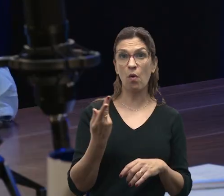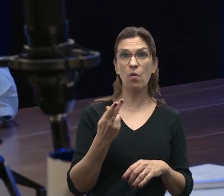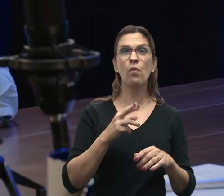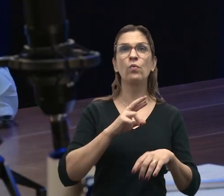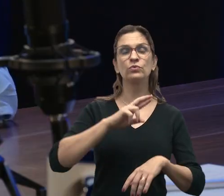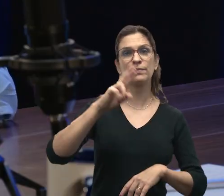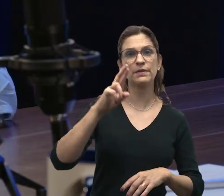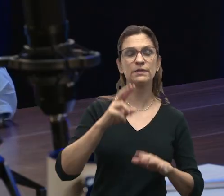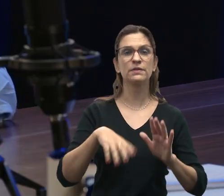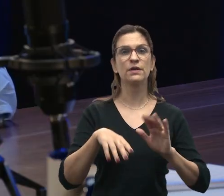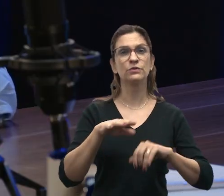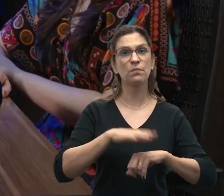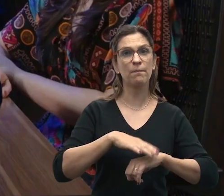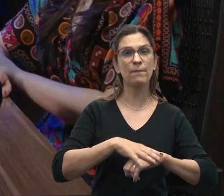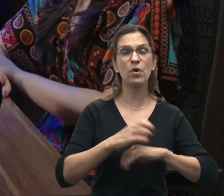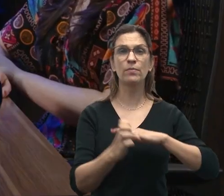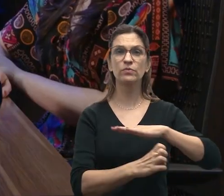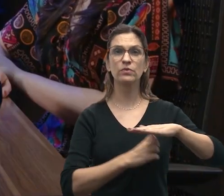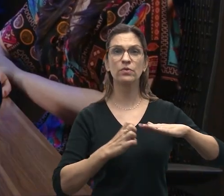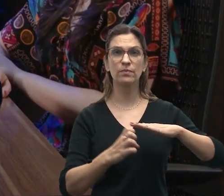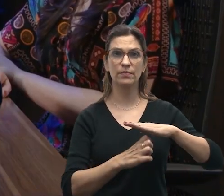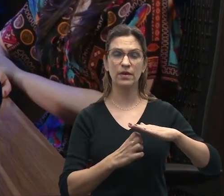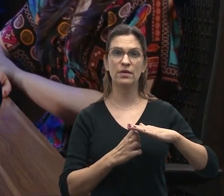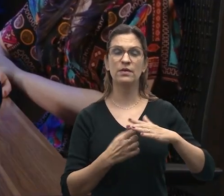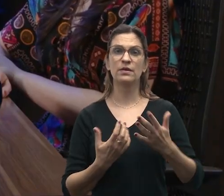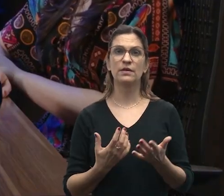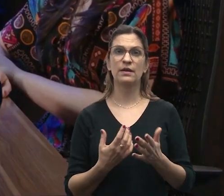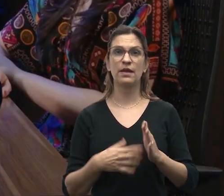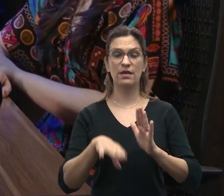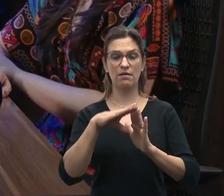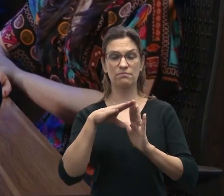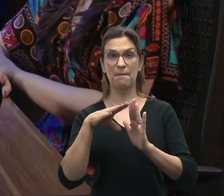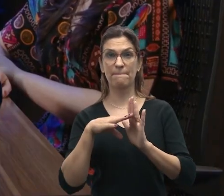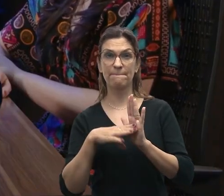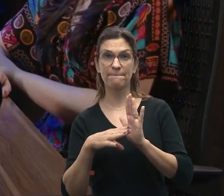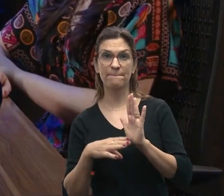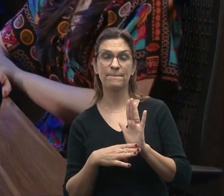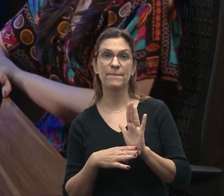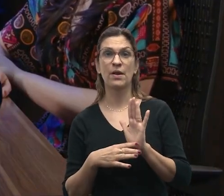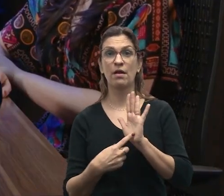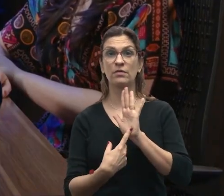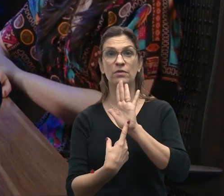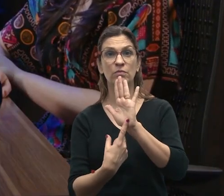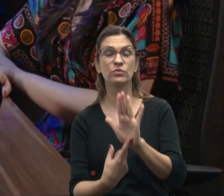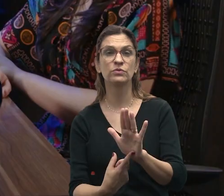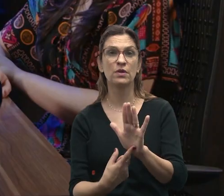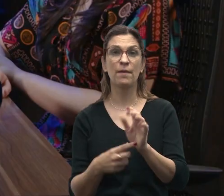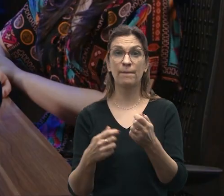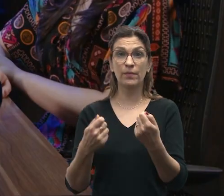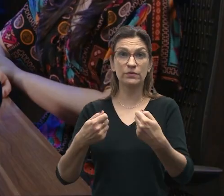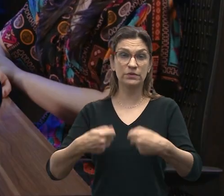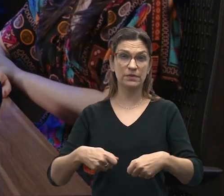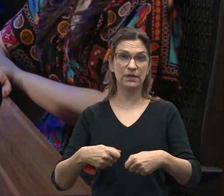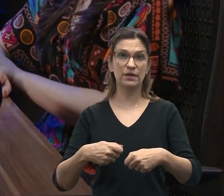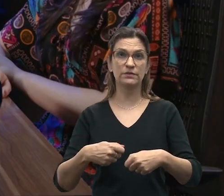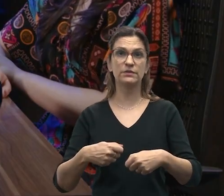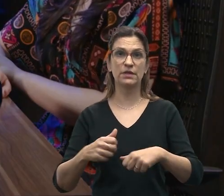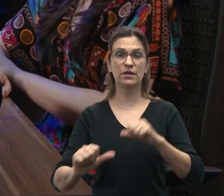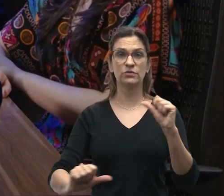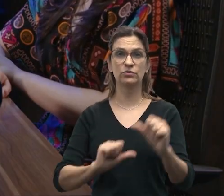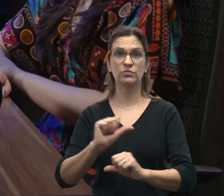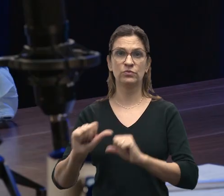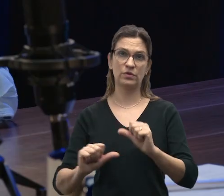apontar algumas possibilidades, né? Verificamos que a GEREG, que é a Agência de Regulação, não tem